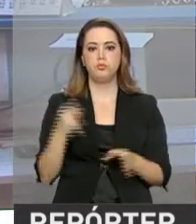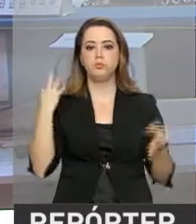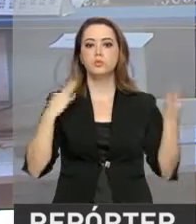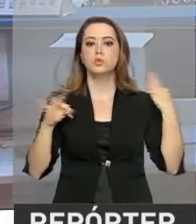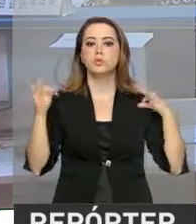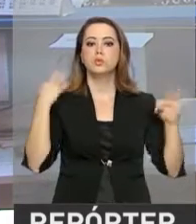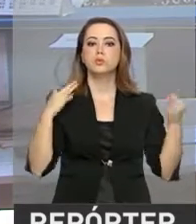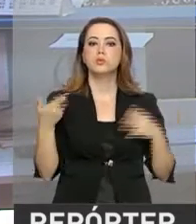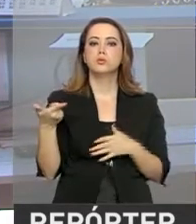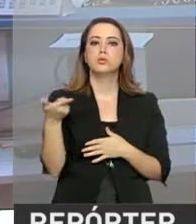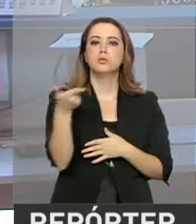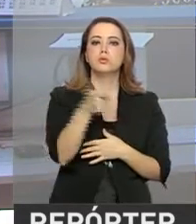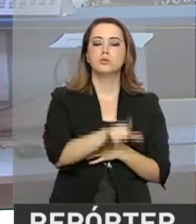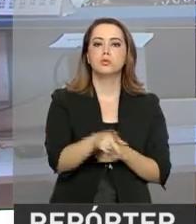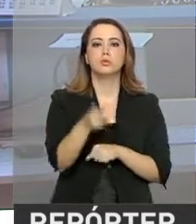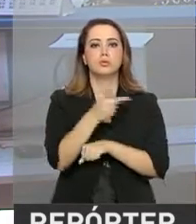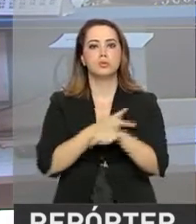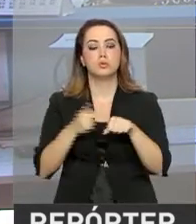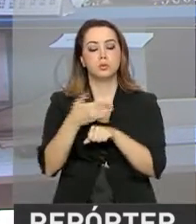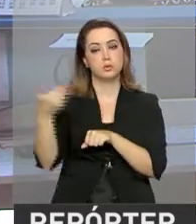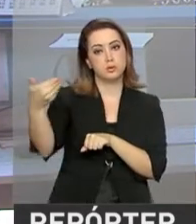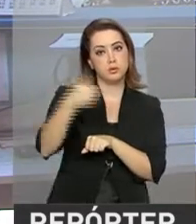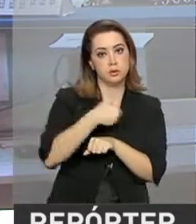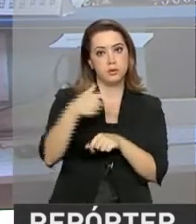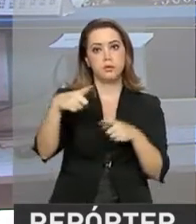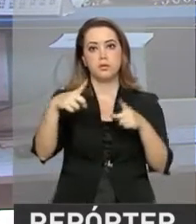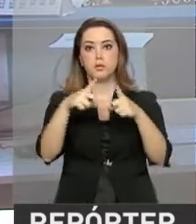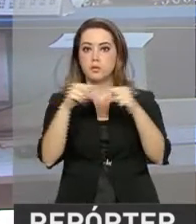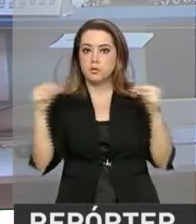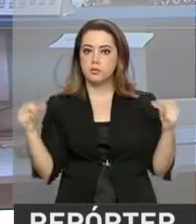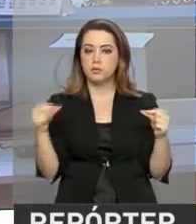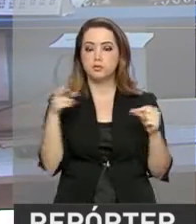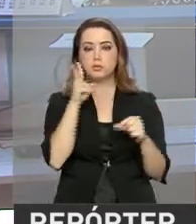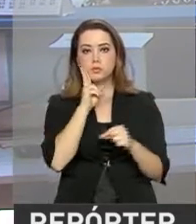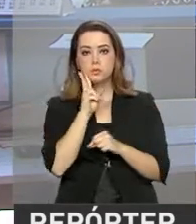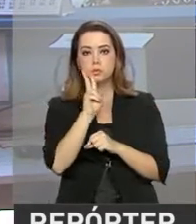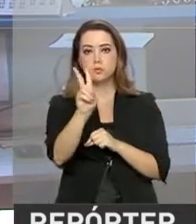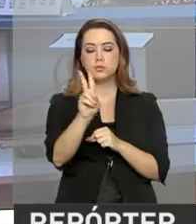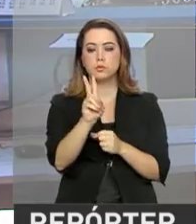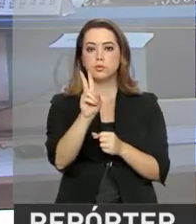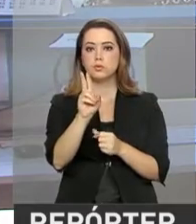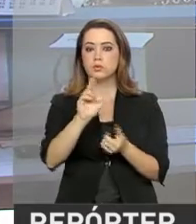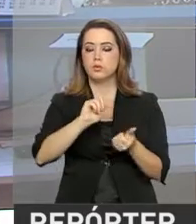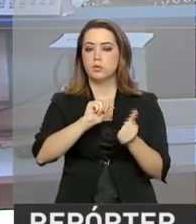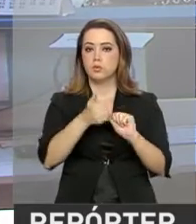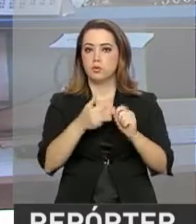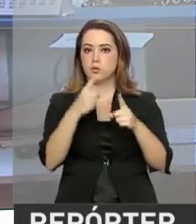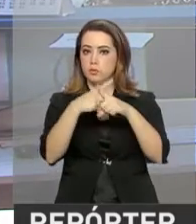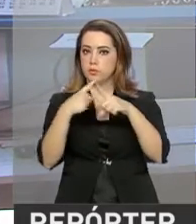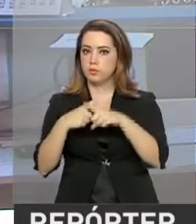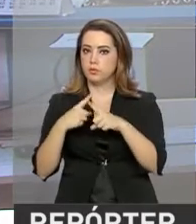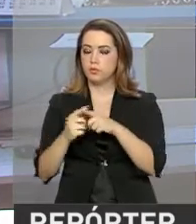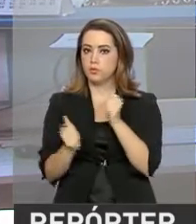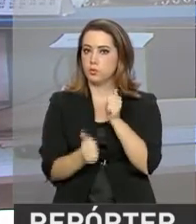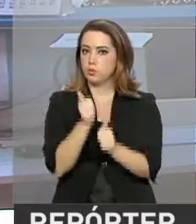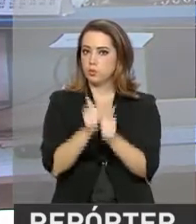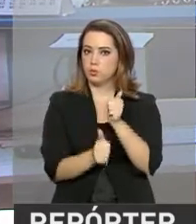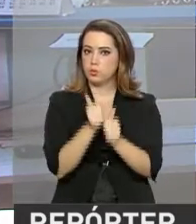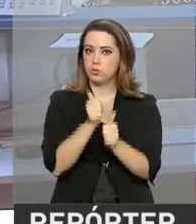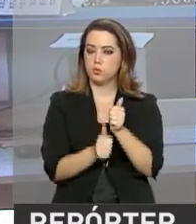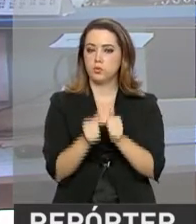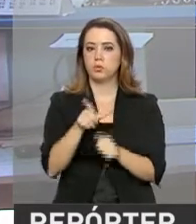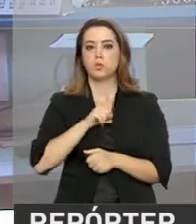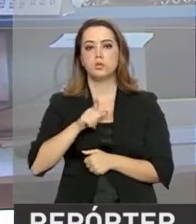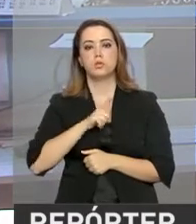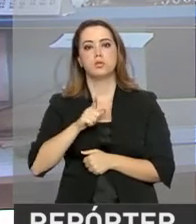estrangeiros que vierem a brasília assistir os jogos de futebol das olimpíadas terão um serviço inédito oferecido pela